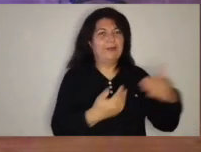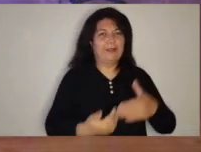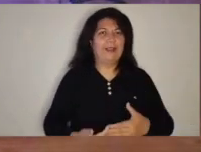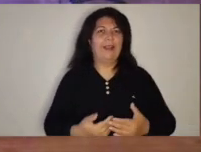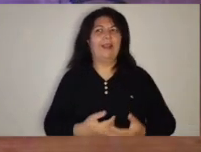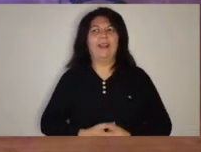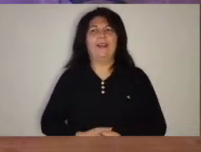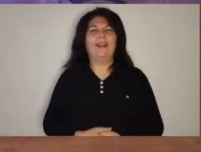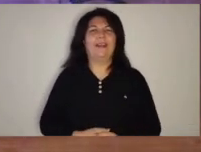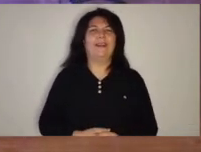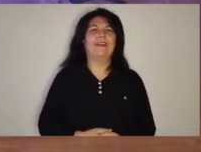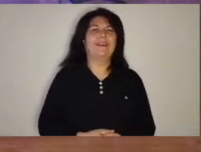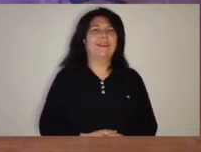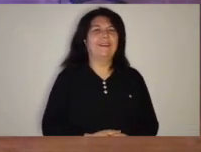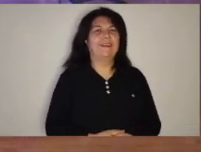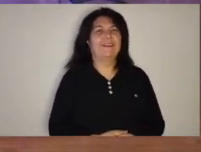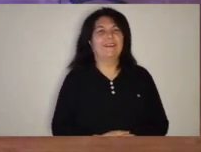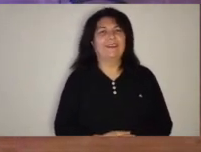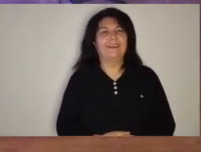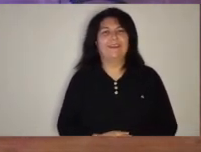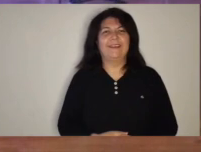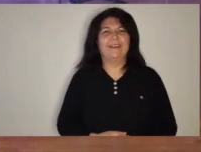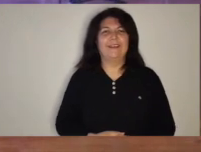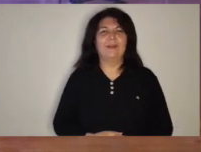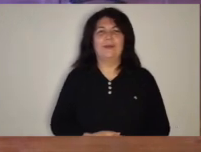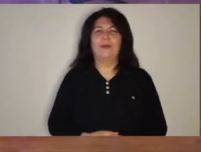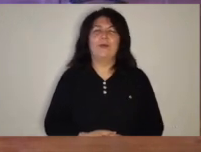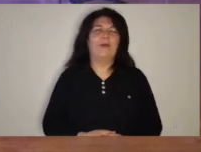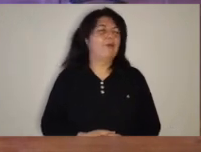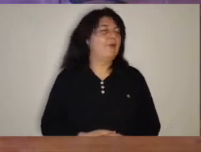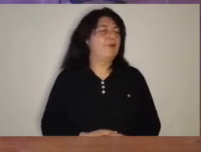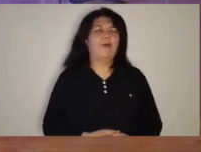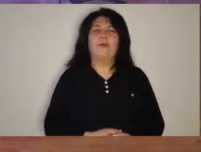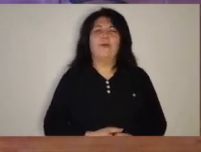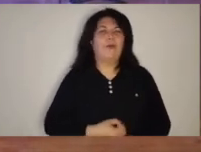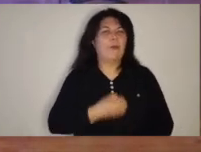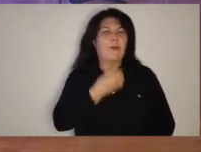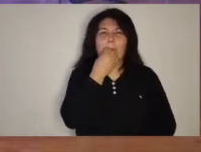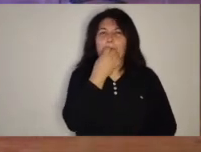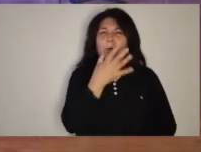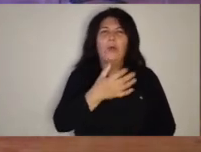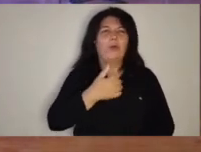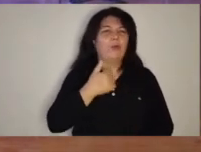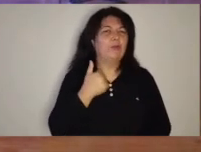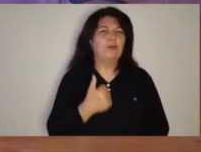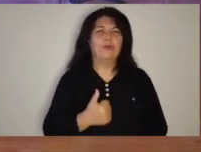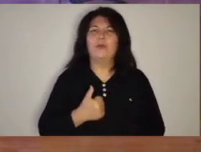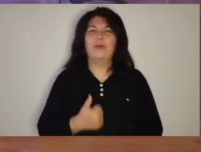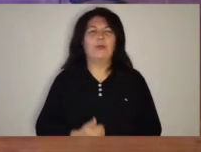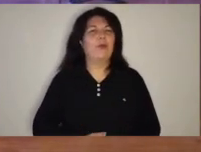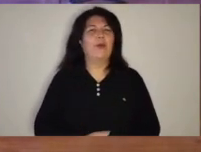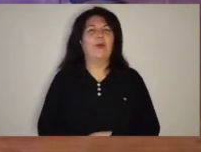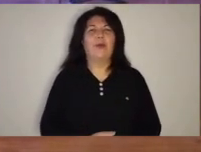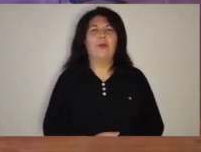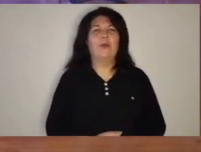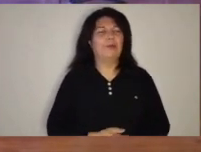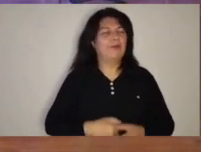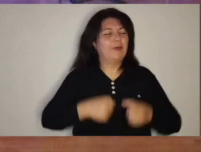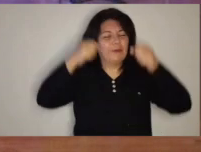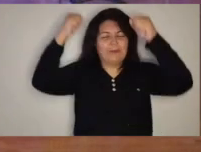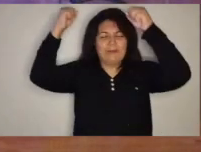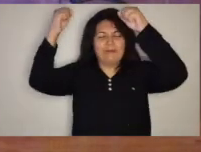e algumas irmãs também estavam aqui conosco, né, Fabi? E foi muito bom, foi uma